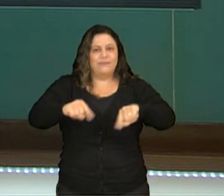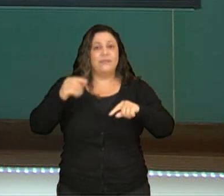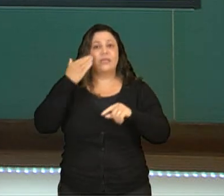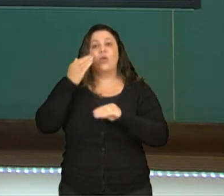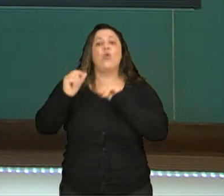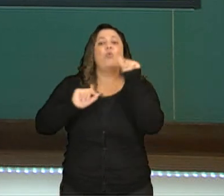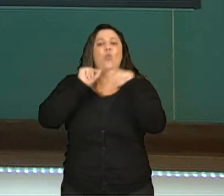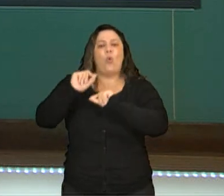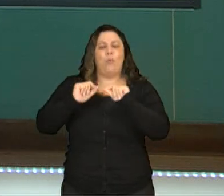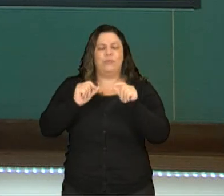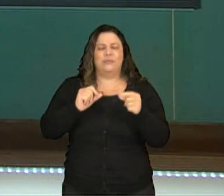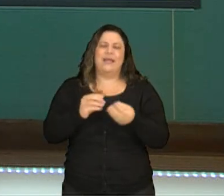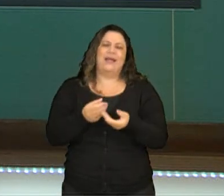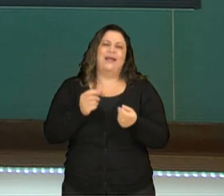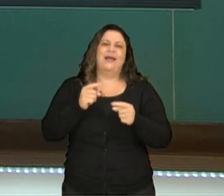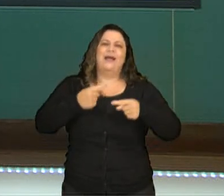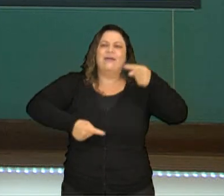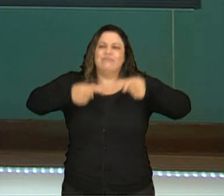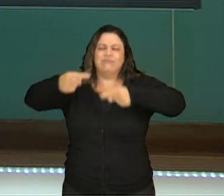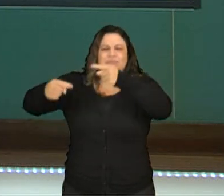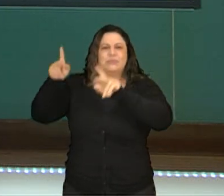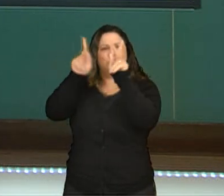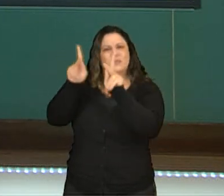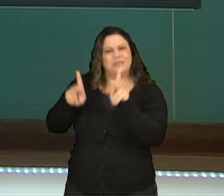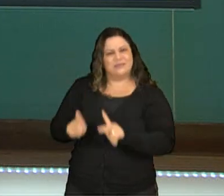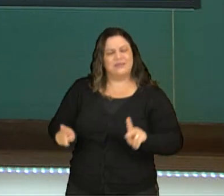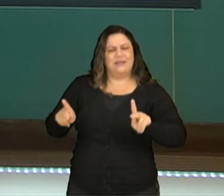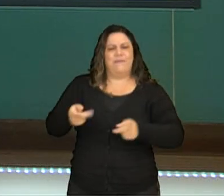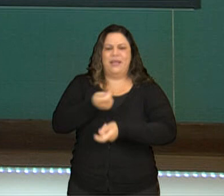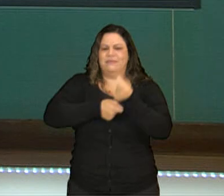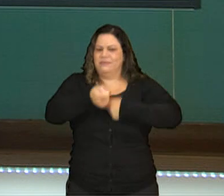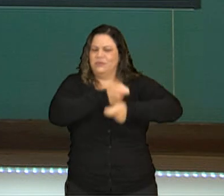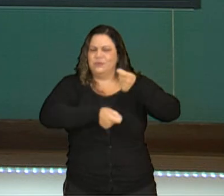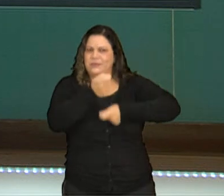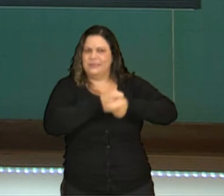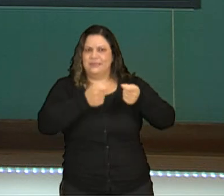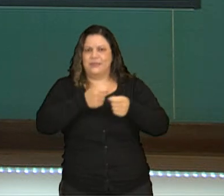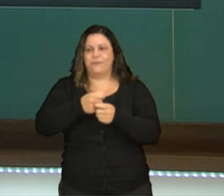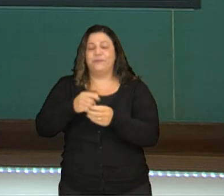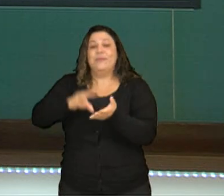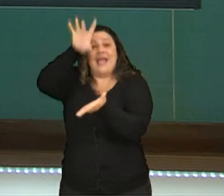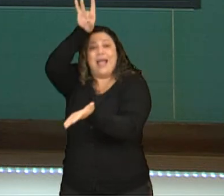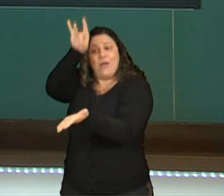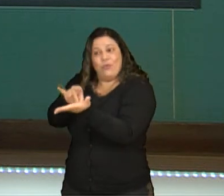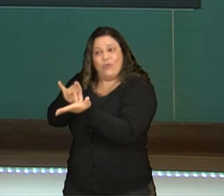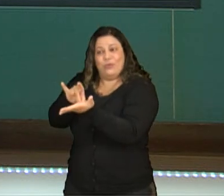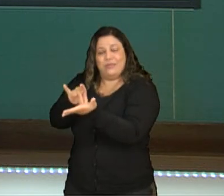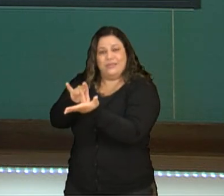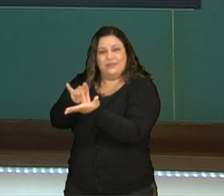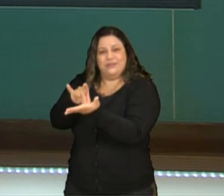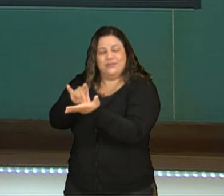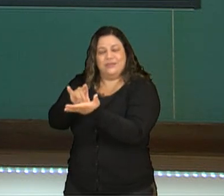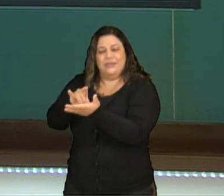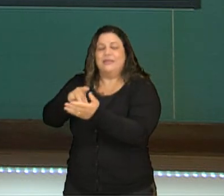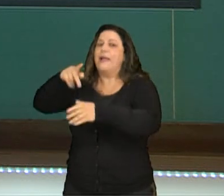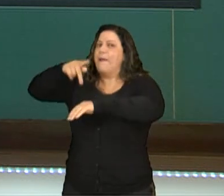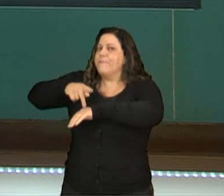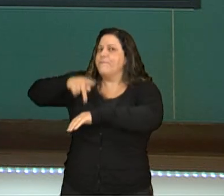de negociação de paz. Então uma questão atual e vamos buscar a origem pós-Primeira